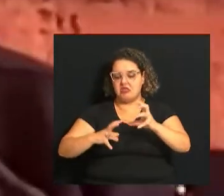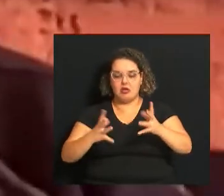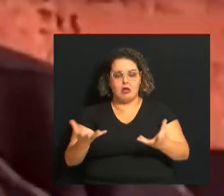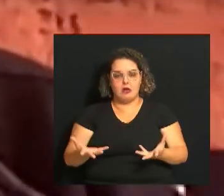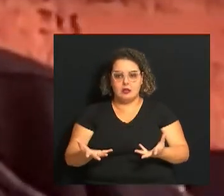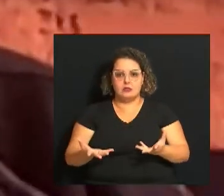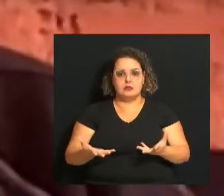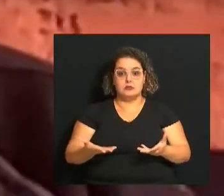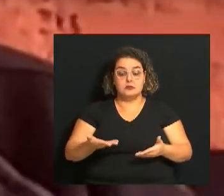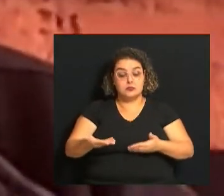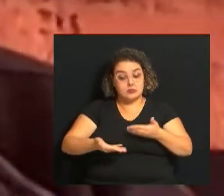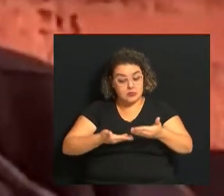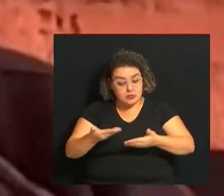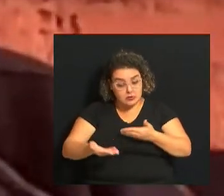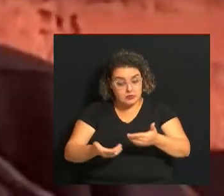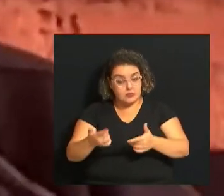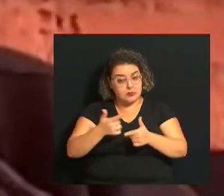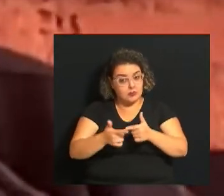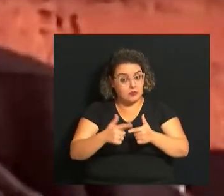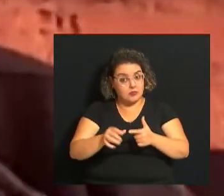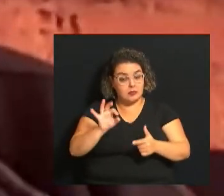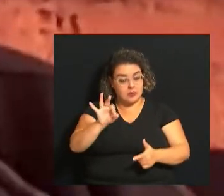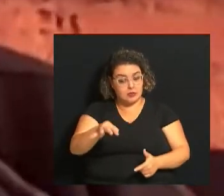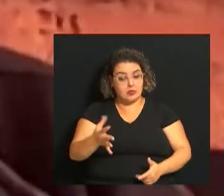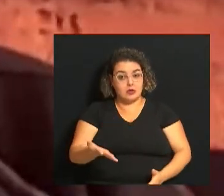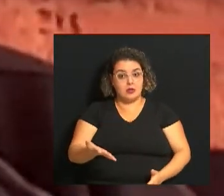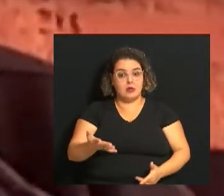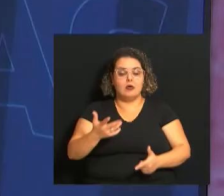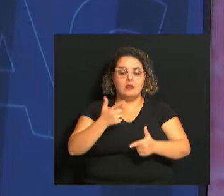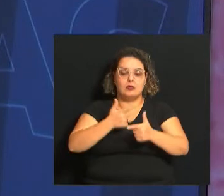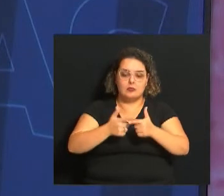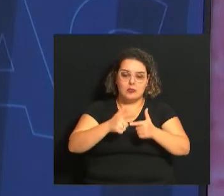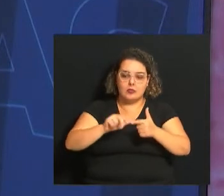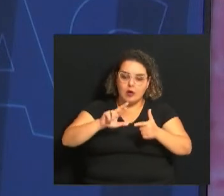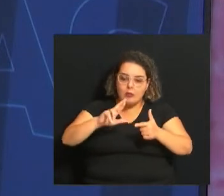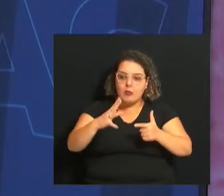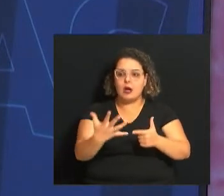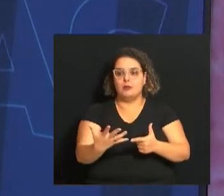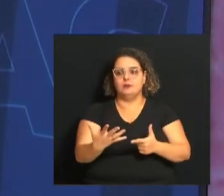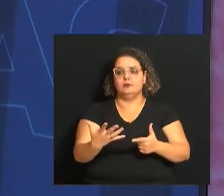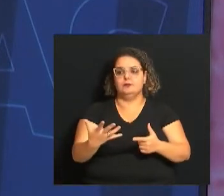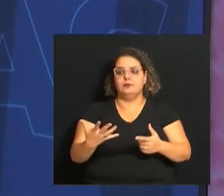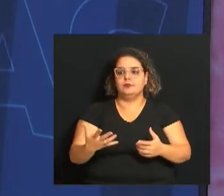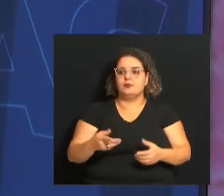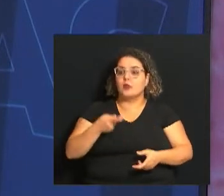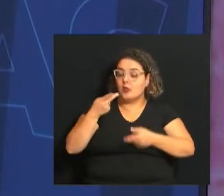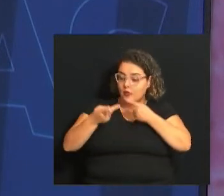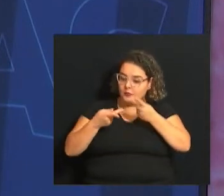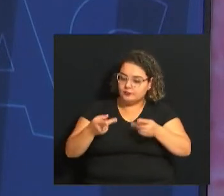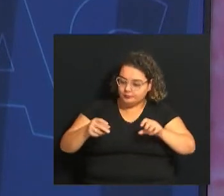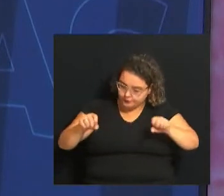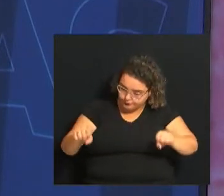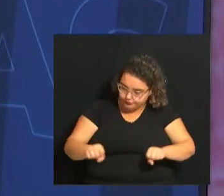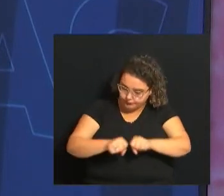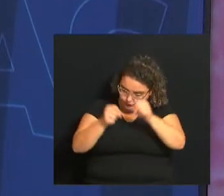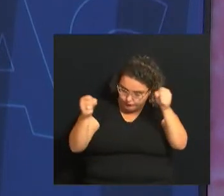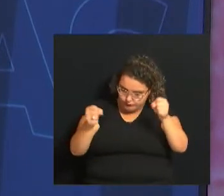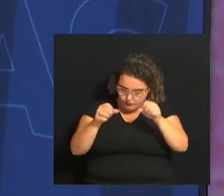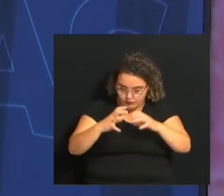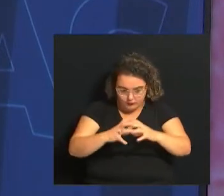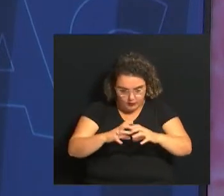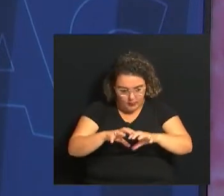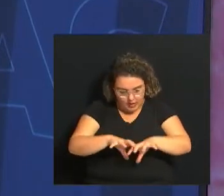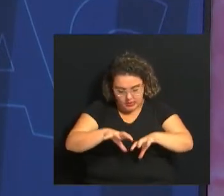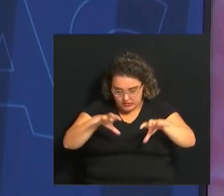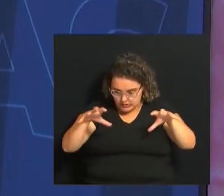problemas reais para que a gente possa sair deles. Ô, Thales, sobre essa ruptura que você abordou agora, esse afastamento do Estado